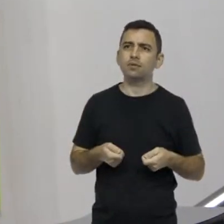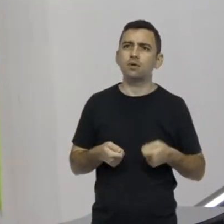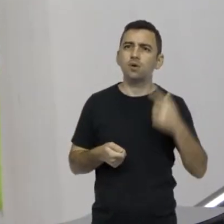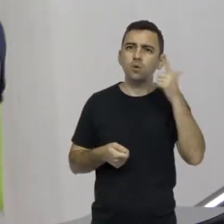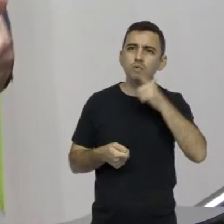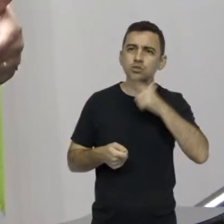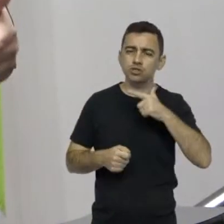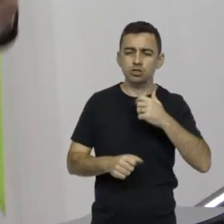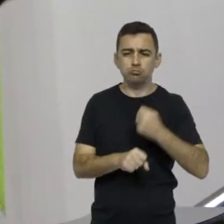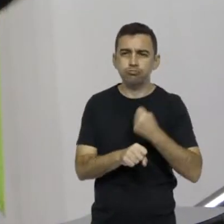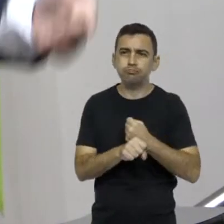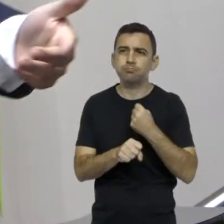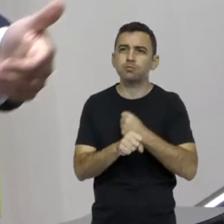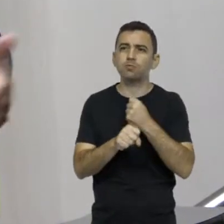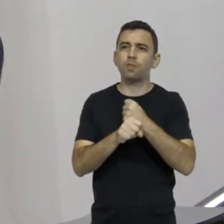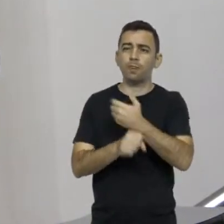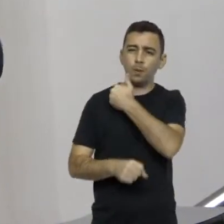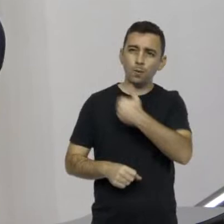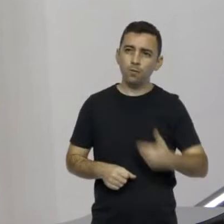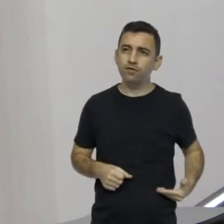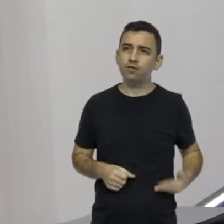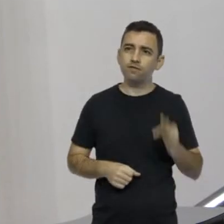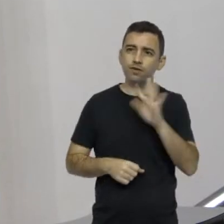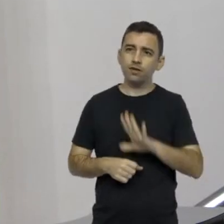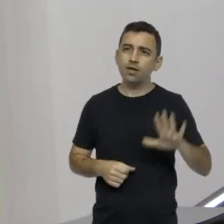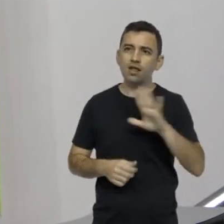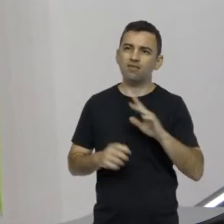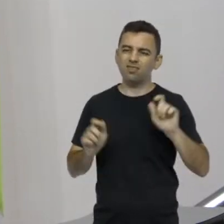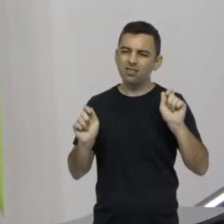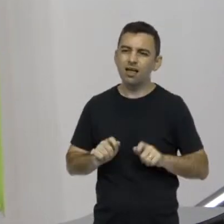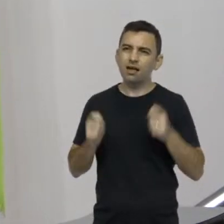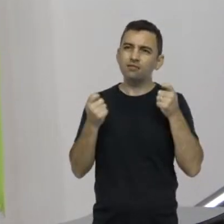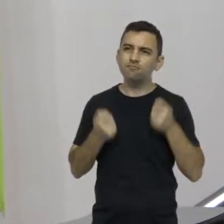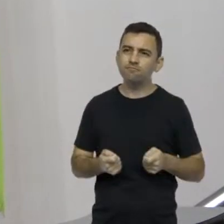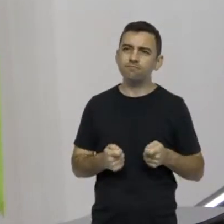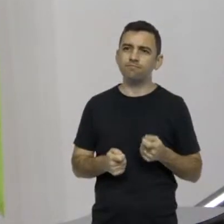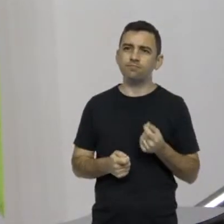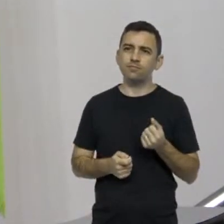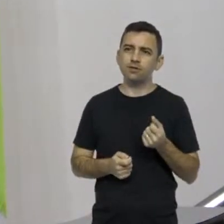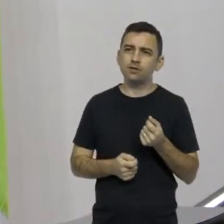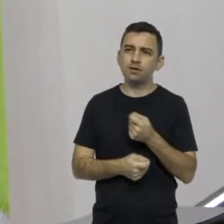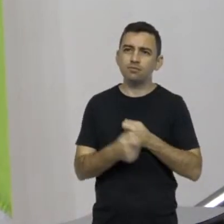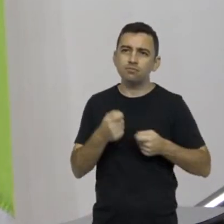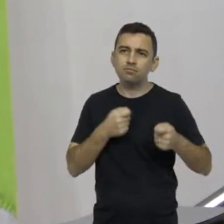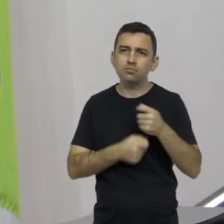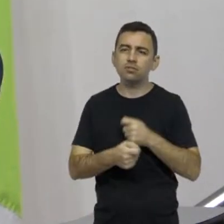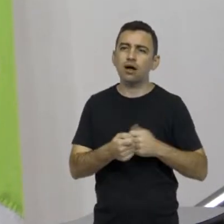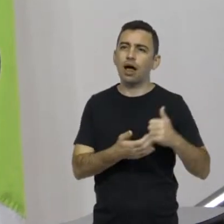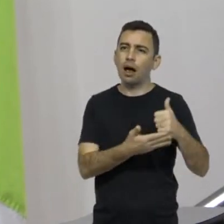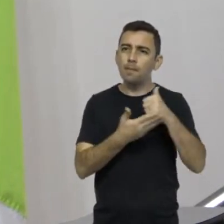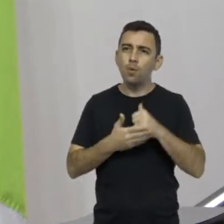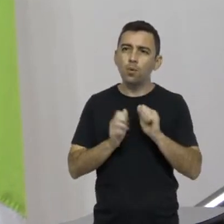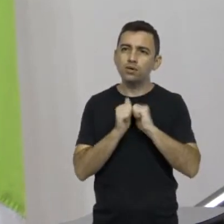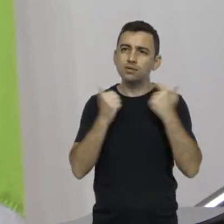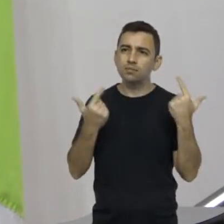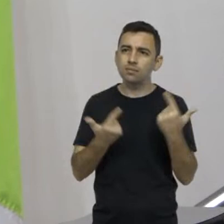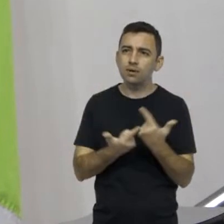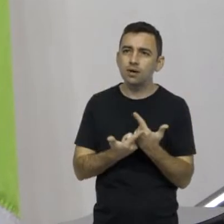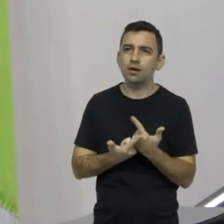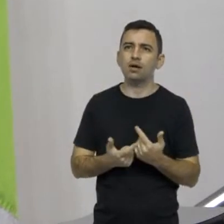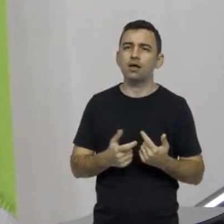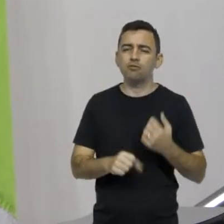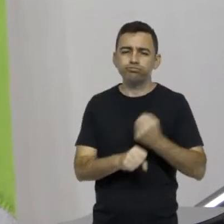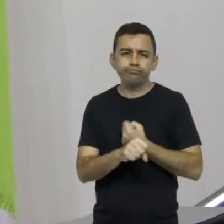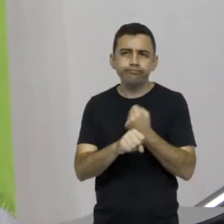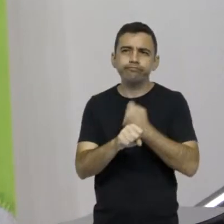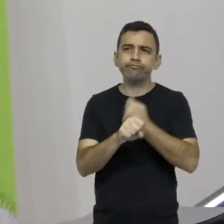as obras, para que o governador tenha consistência financeira, auxiliado pela Assembleia, para fazer as grandes obras